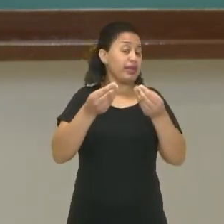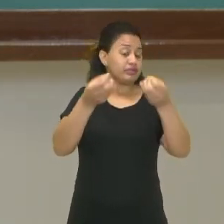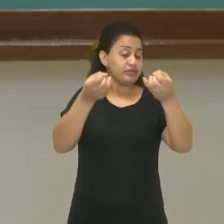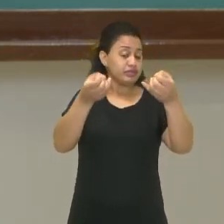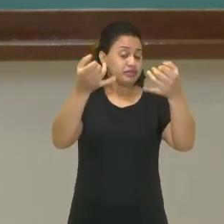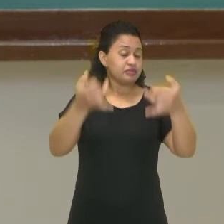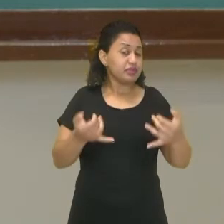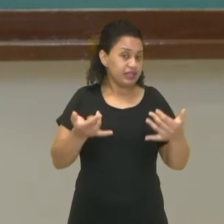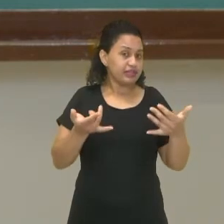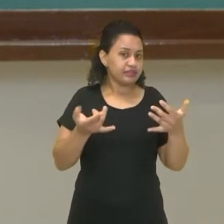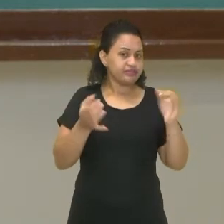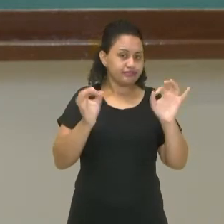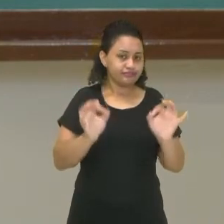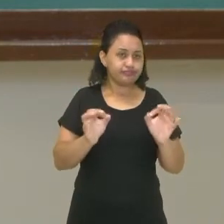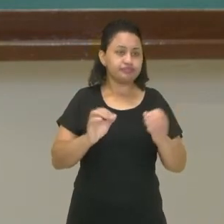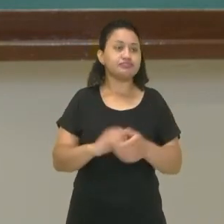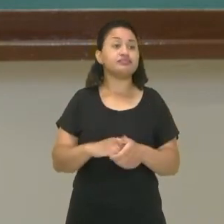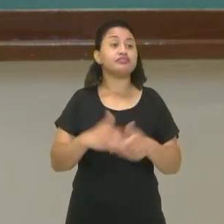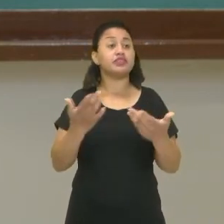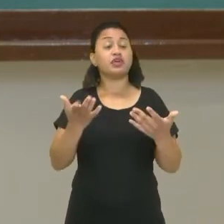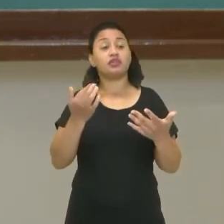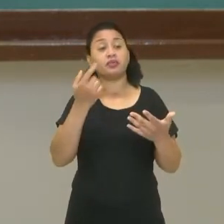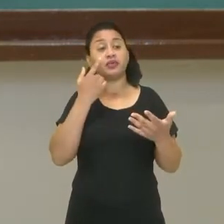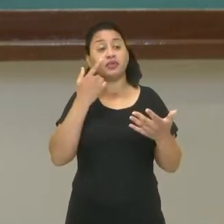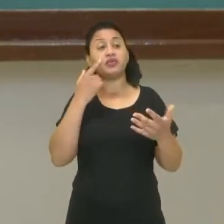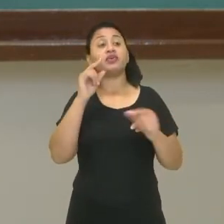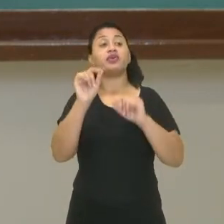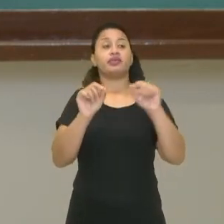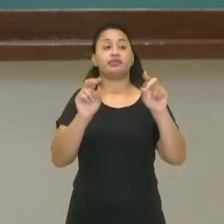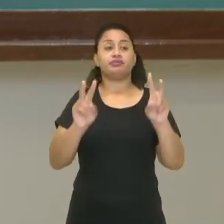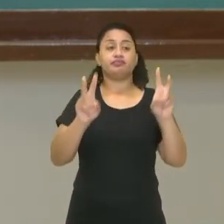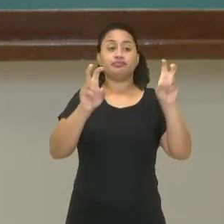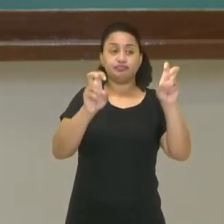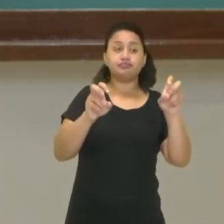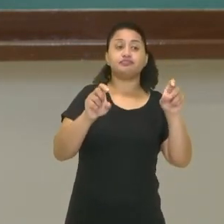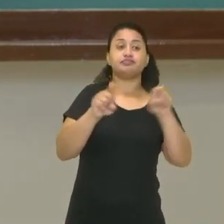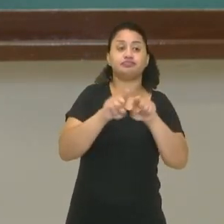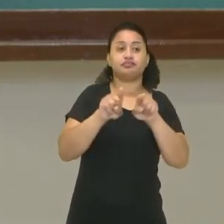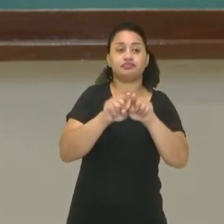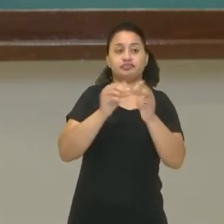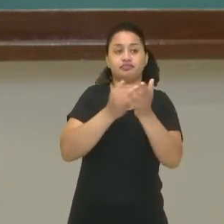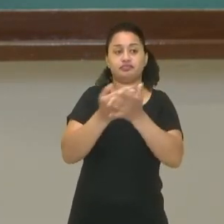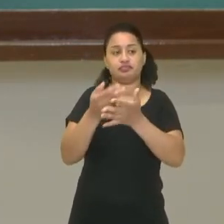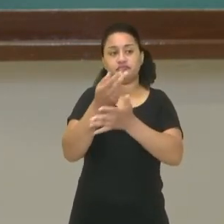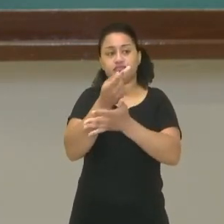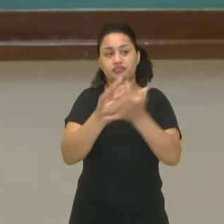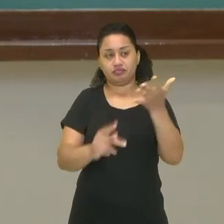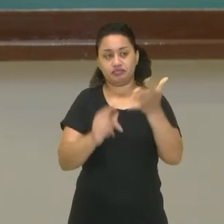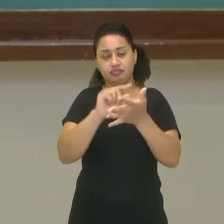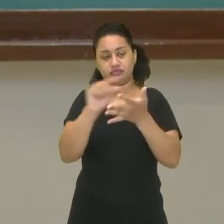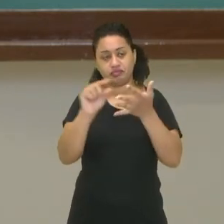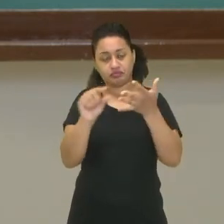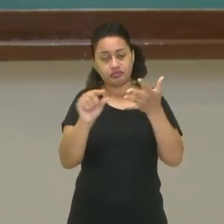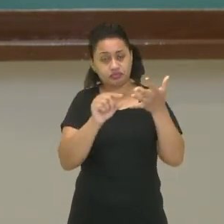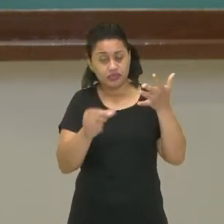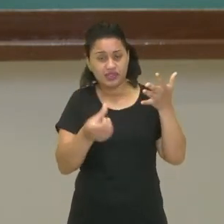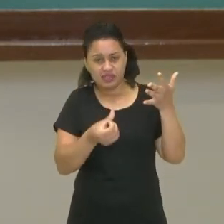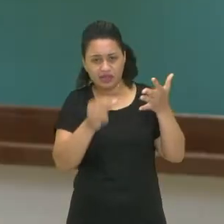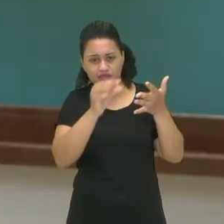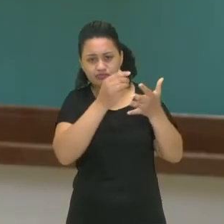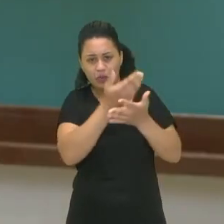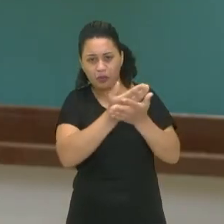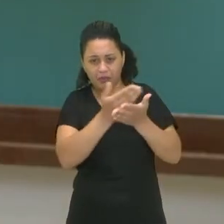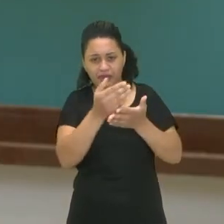justificam essa afirmação. Então, vamos dar uma olhadinha? O título do poema, Musa Impassível, e os versos